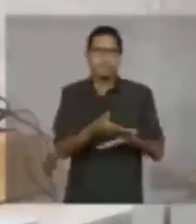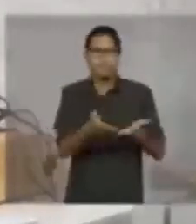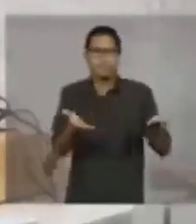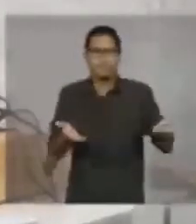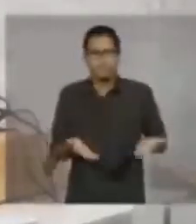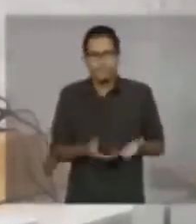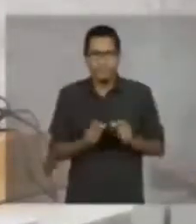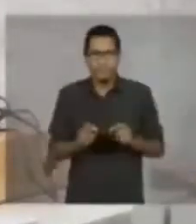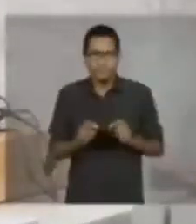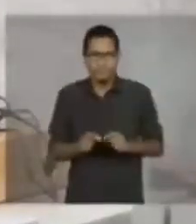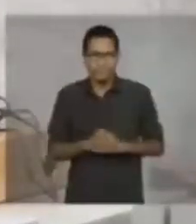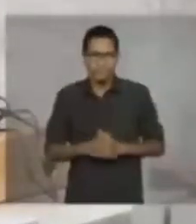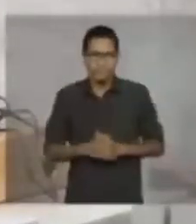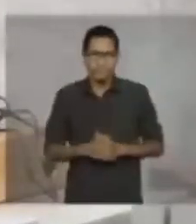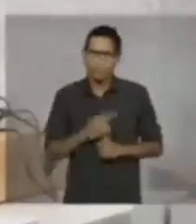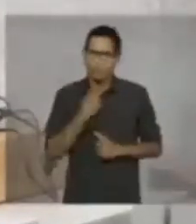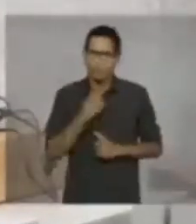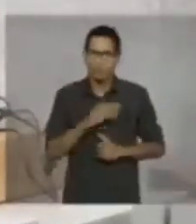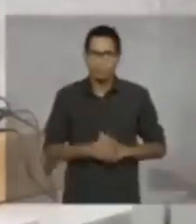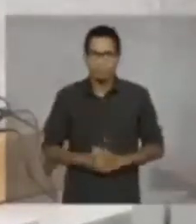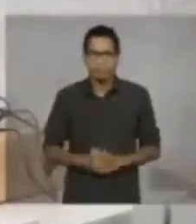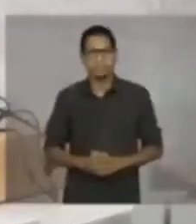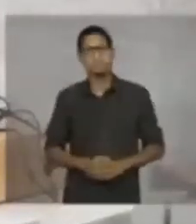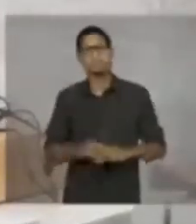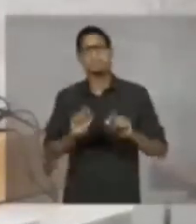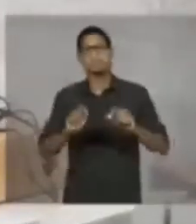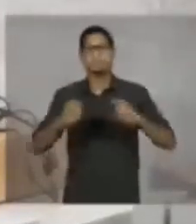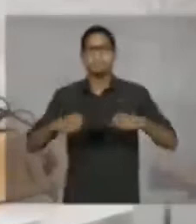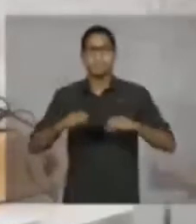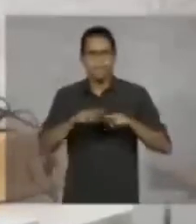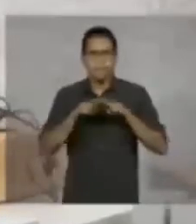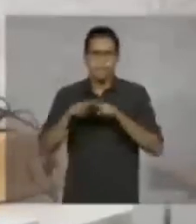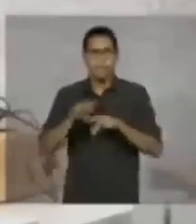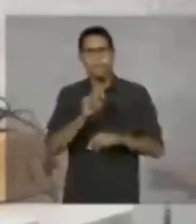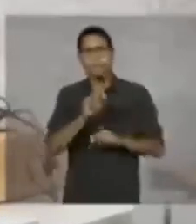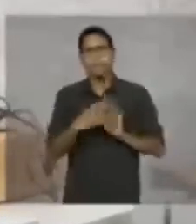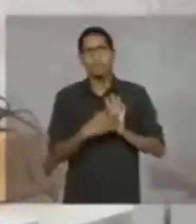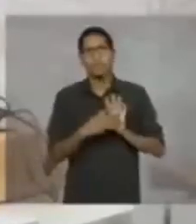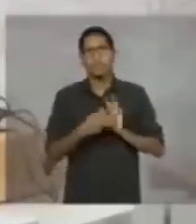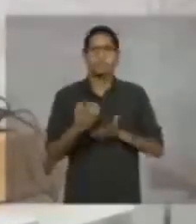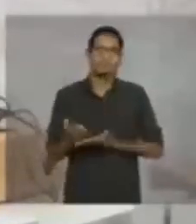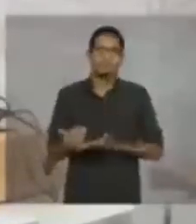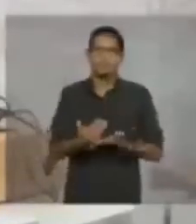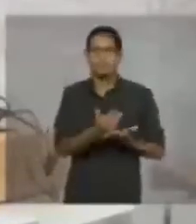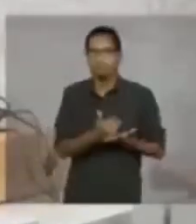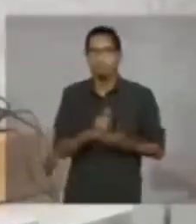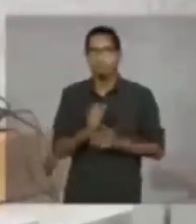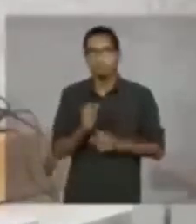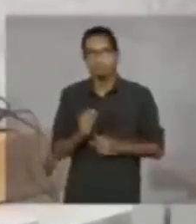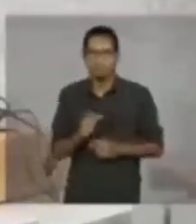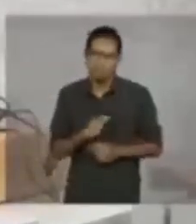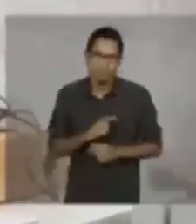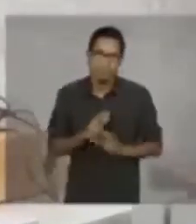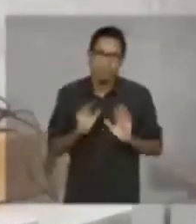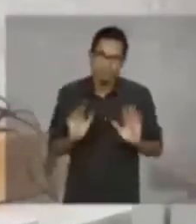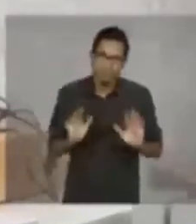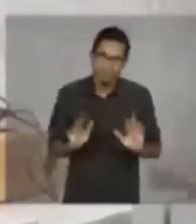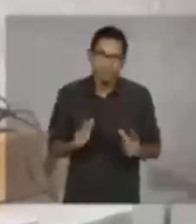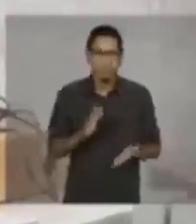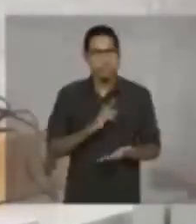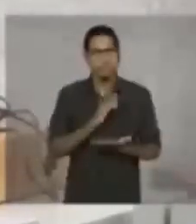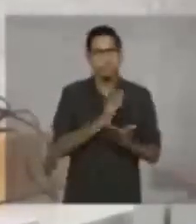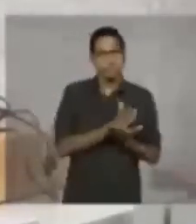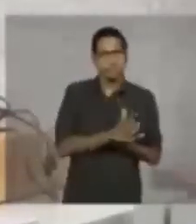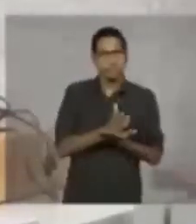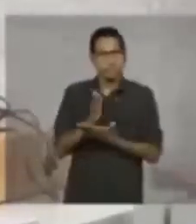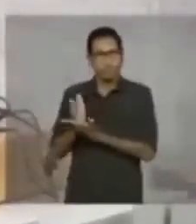se fosse rejeito. Então, a gente precisa rever o nosso modelo de coleta, sequer funciona o modelo em duas